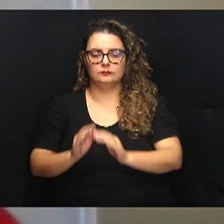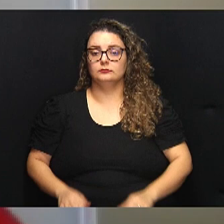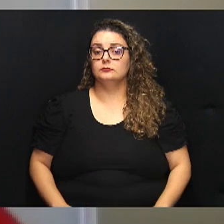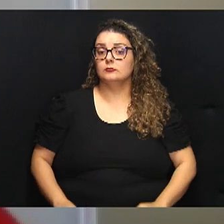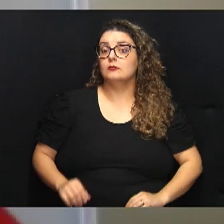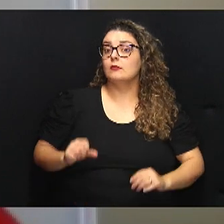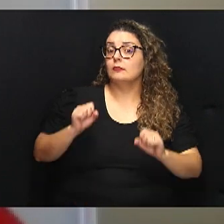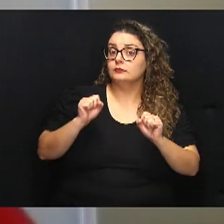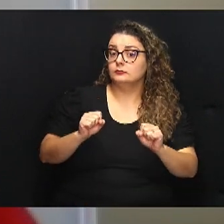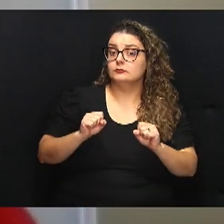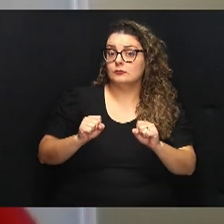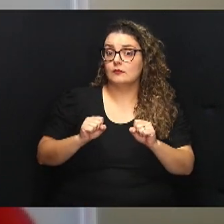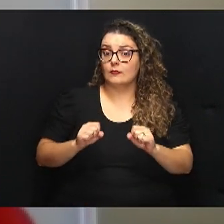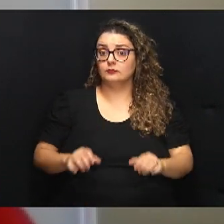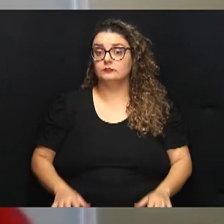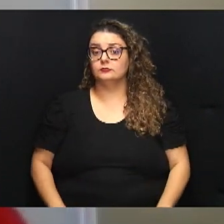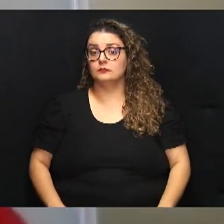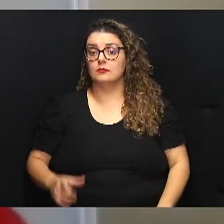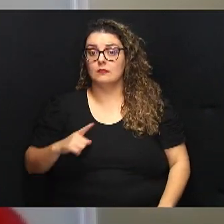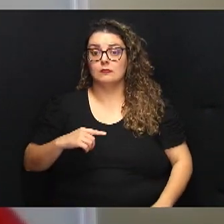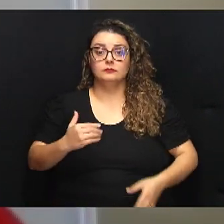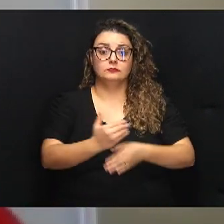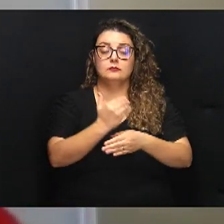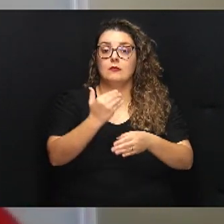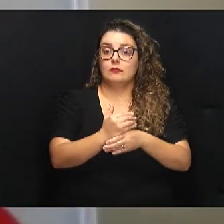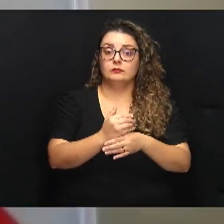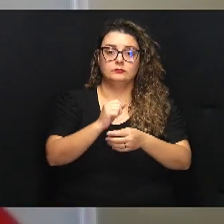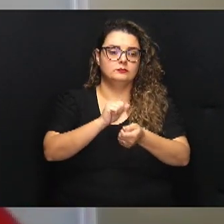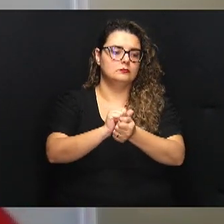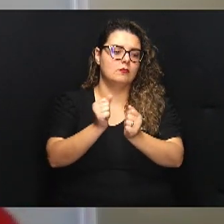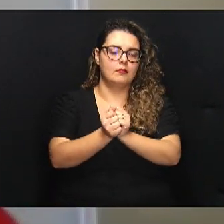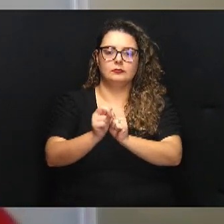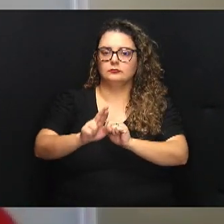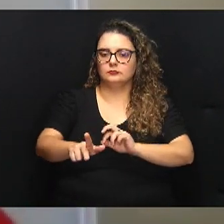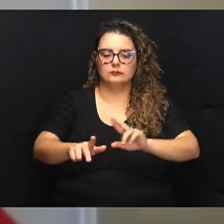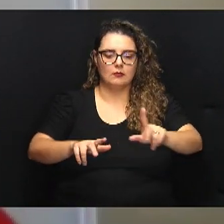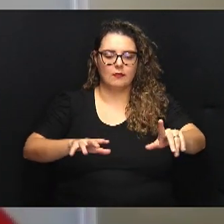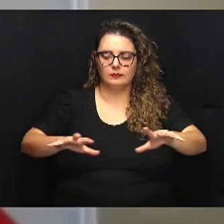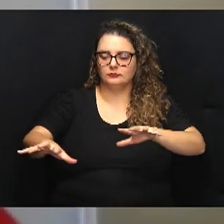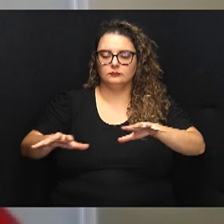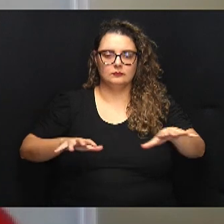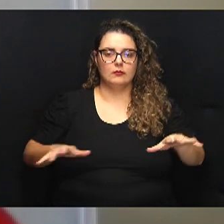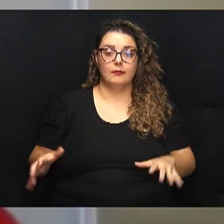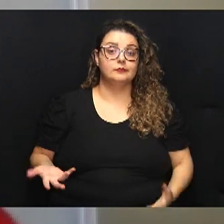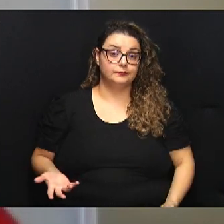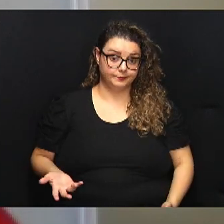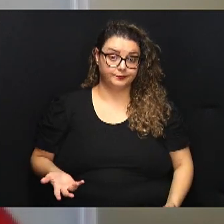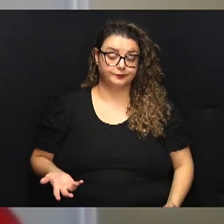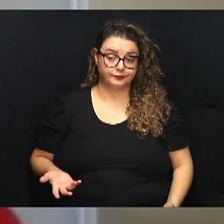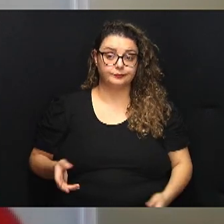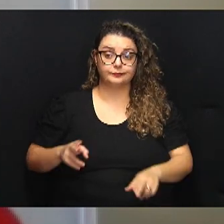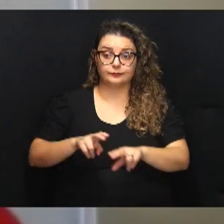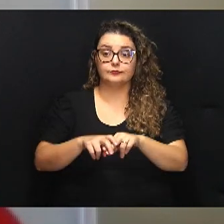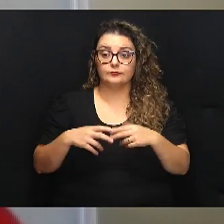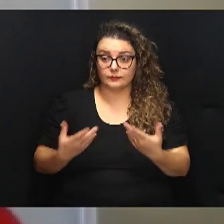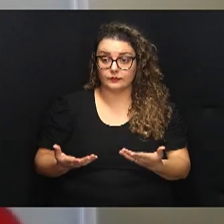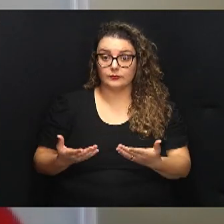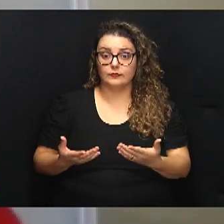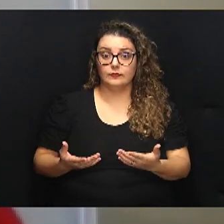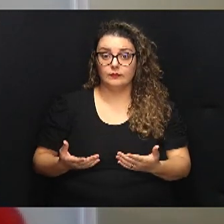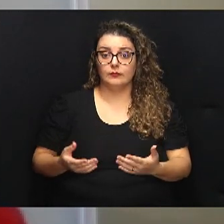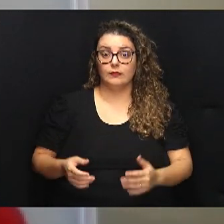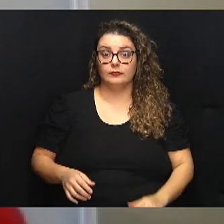ter o seu empreendimento enquadrado em formas diferentes, distintas, e, portanto, sujeitos